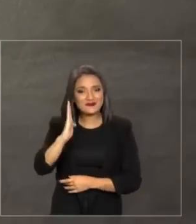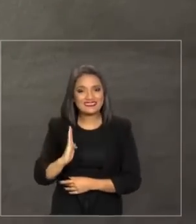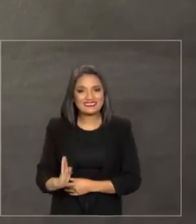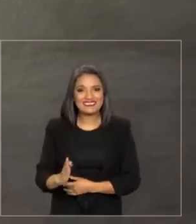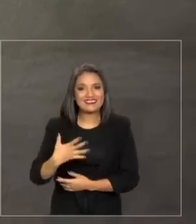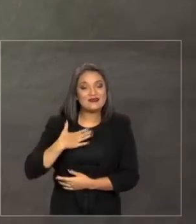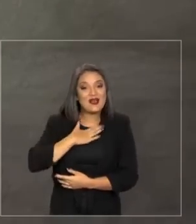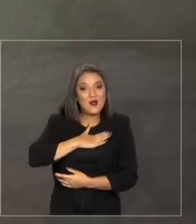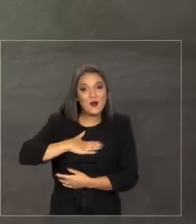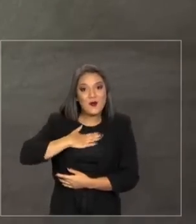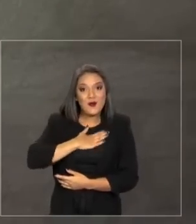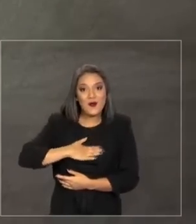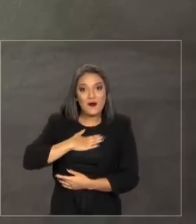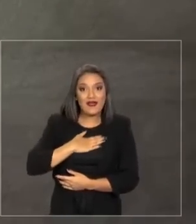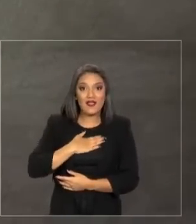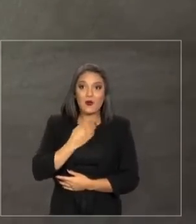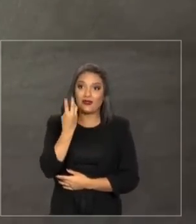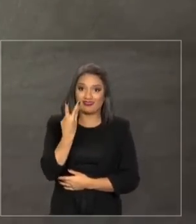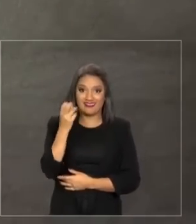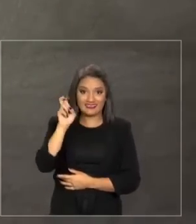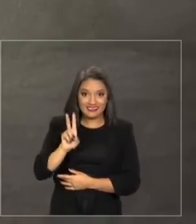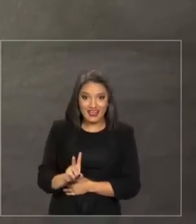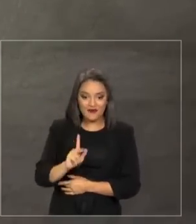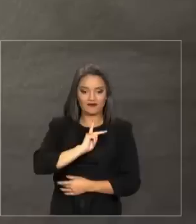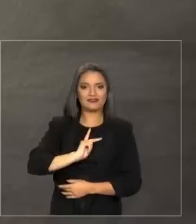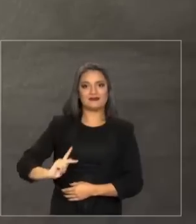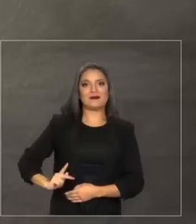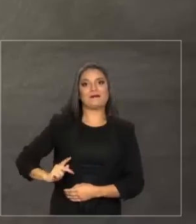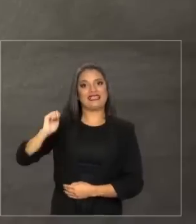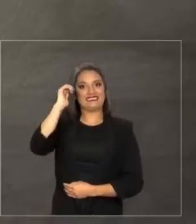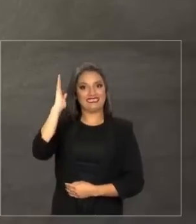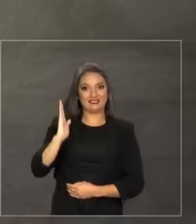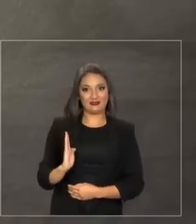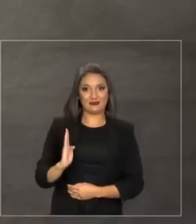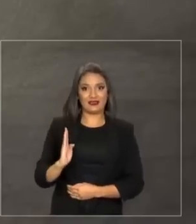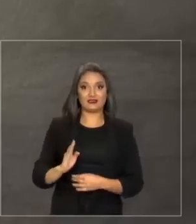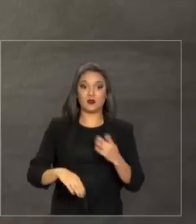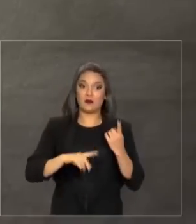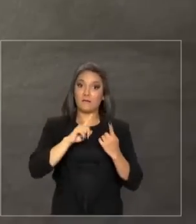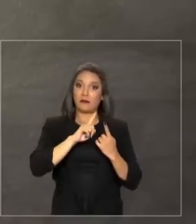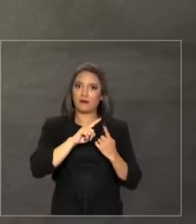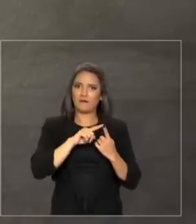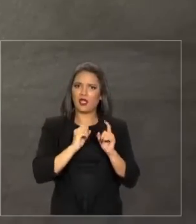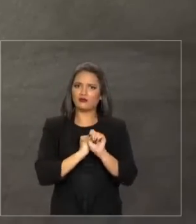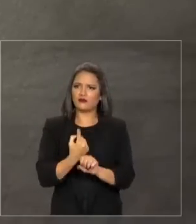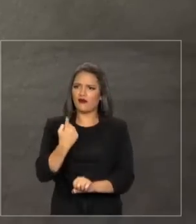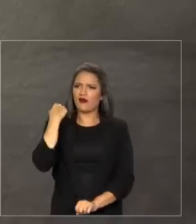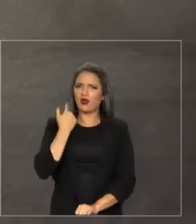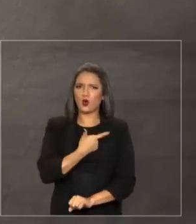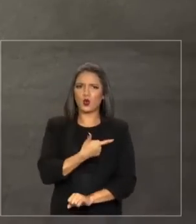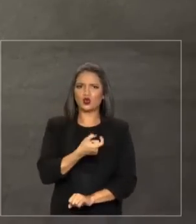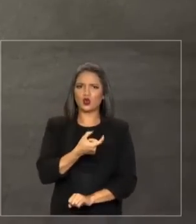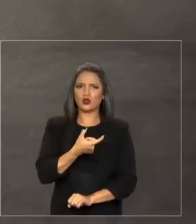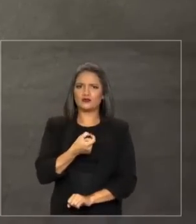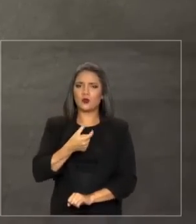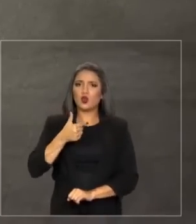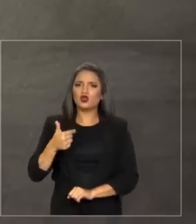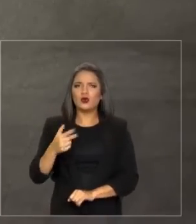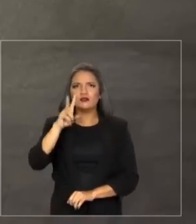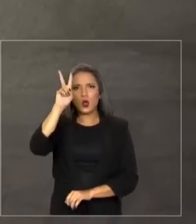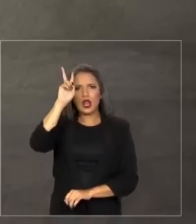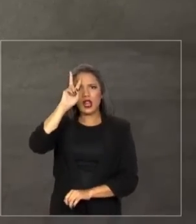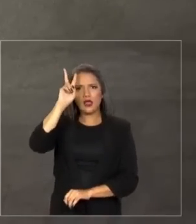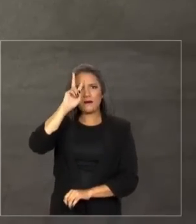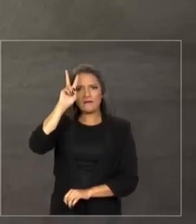honra de Pela terceira vez do Brasil na minha primeira diplomação em 2002 lembrei da